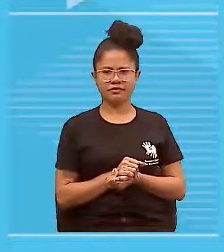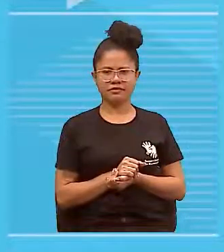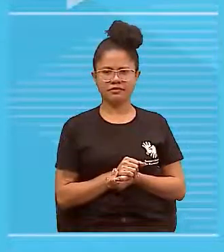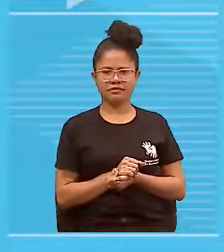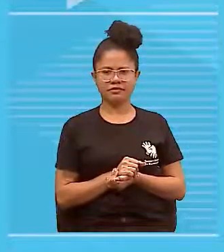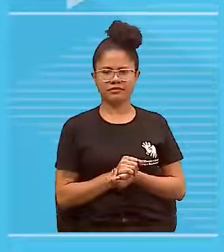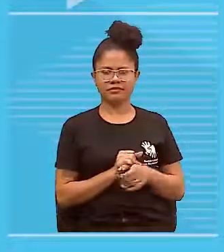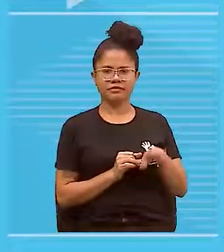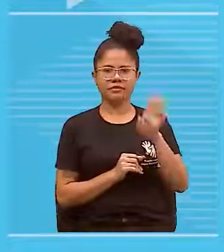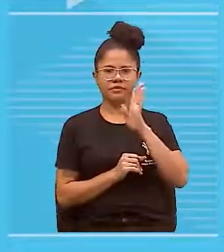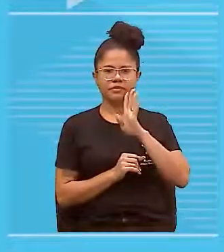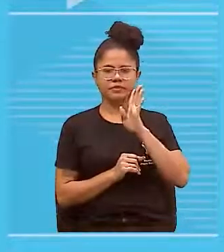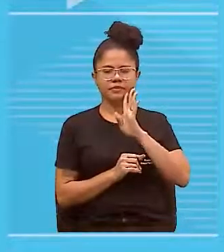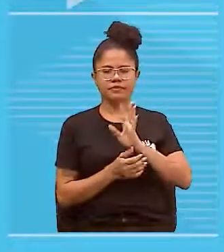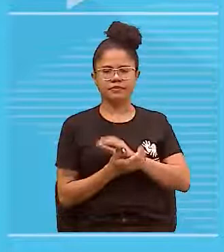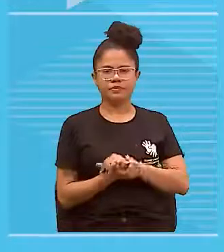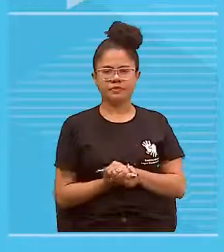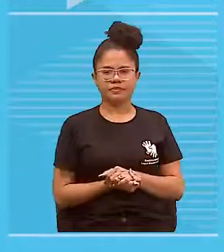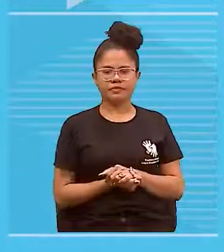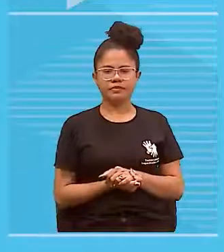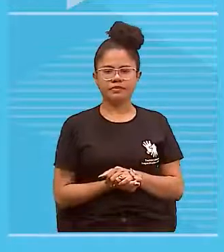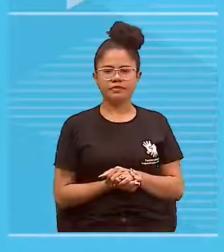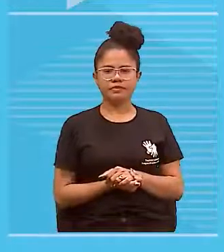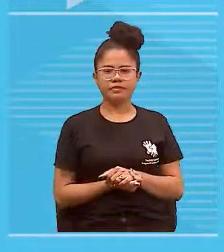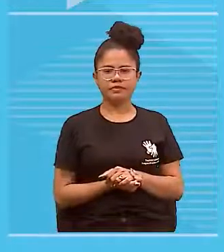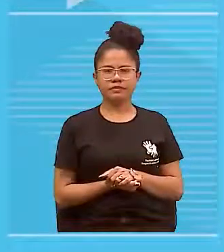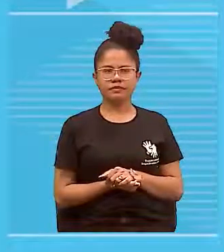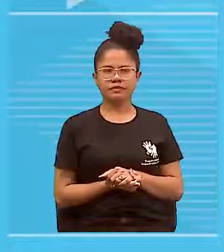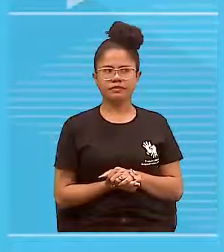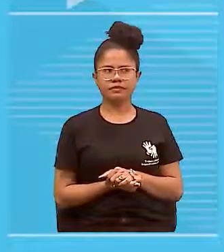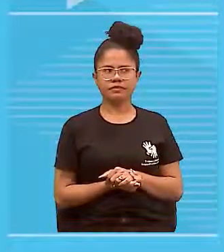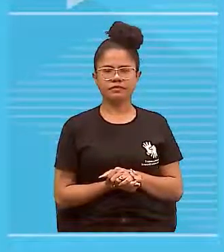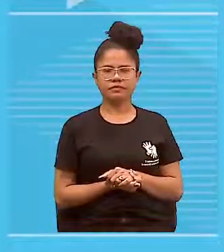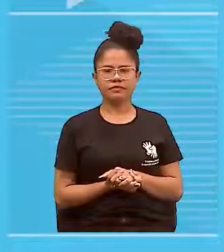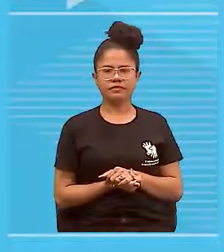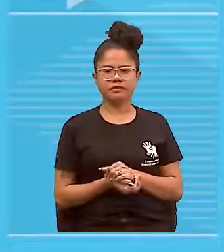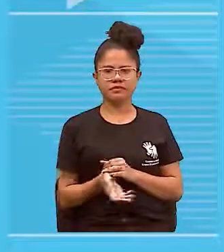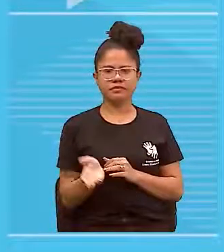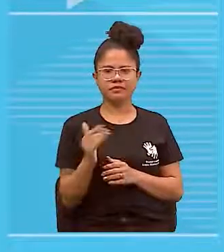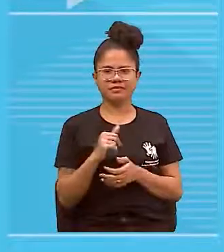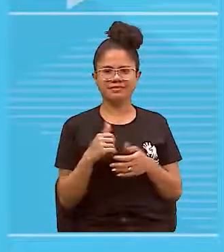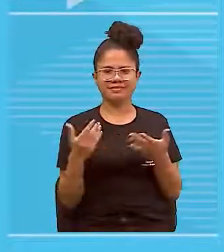Muito que bem. Copo mágico sumindo, ok. Vamos lá.